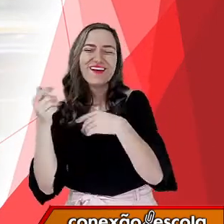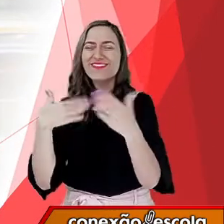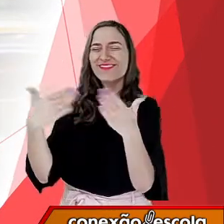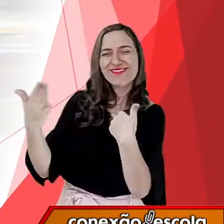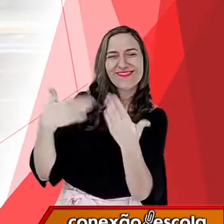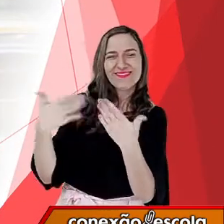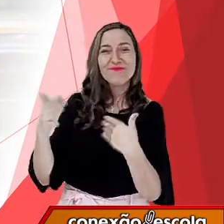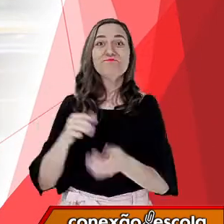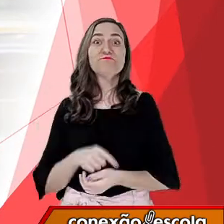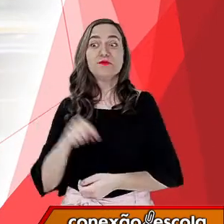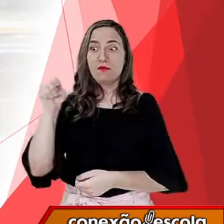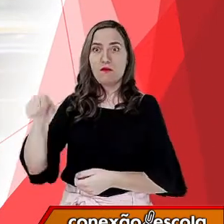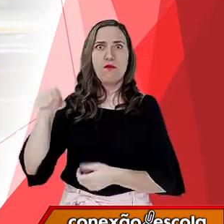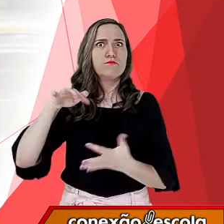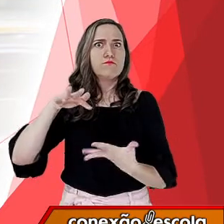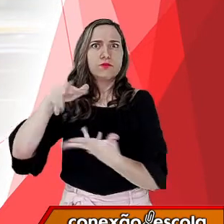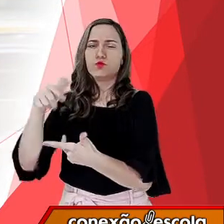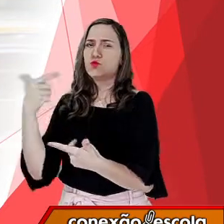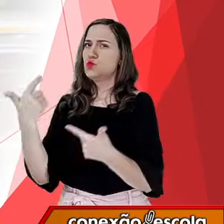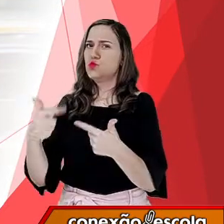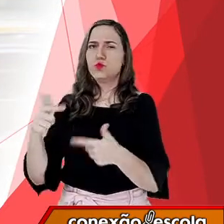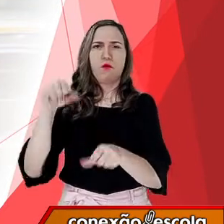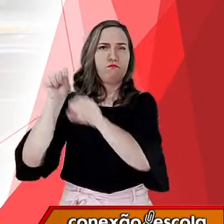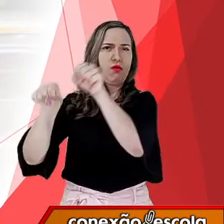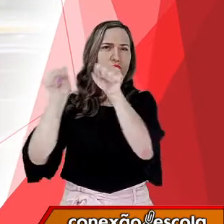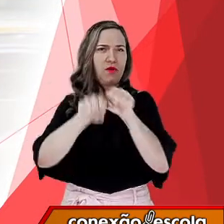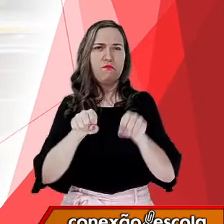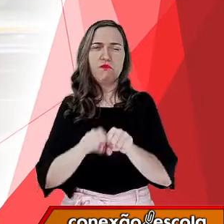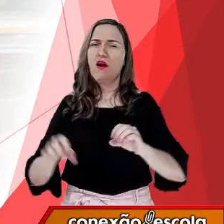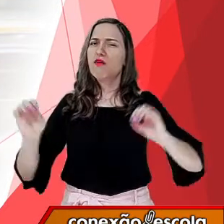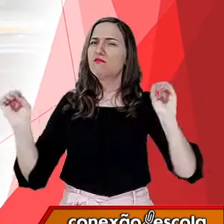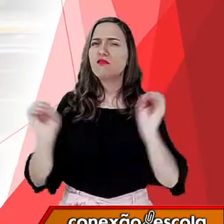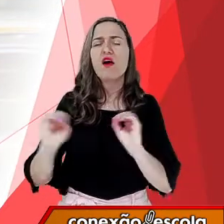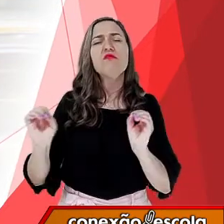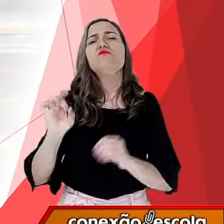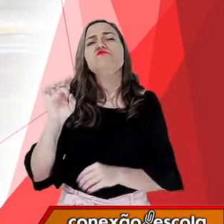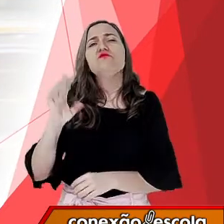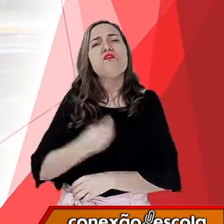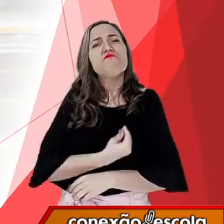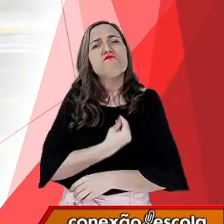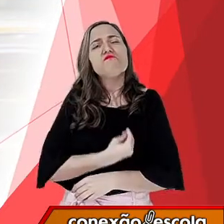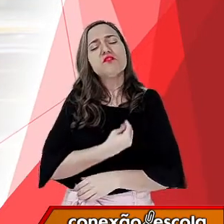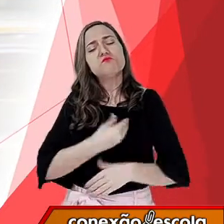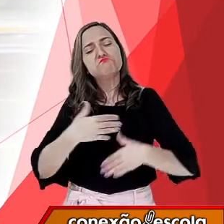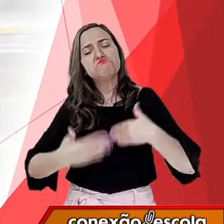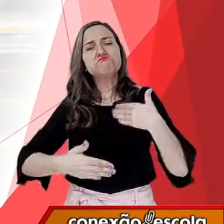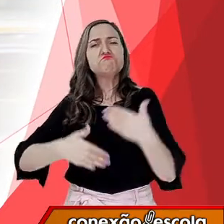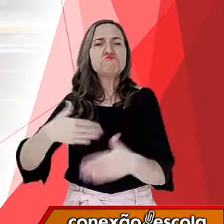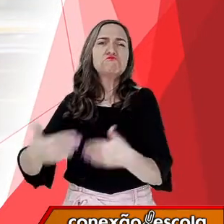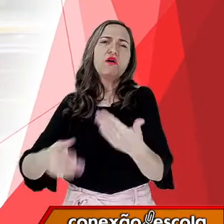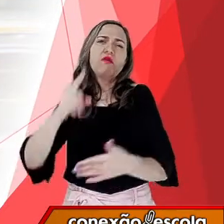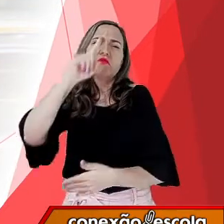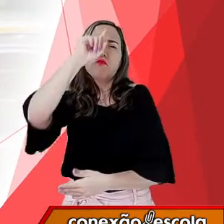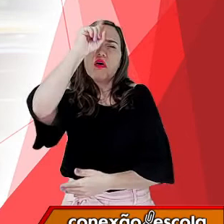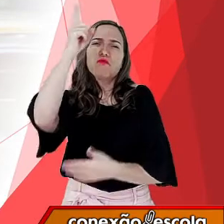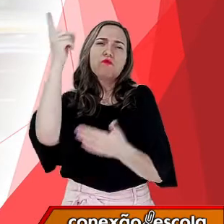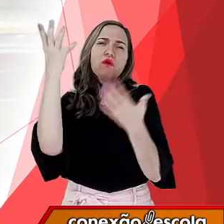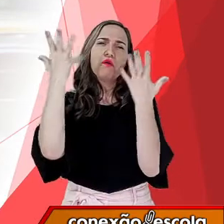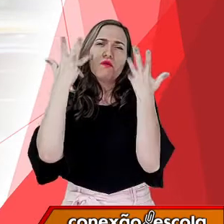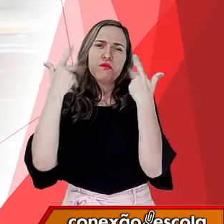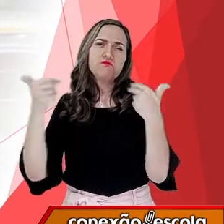galáxia, ninguém faz morte. Ela acontece naturalmente, como o sono depois da